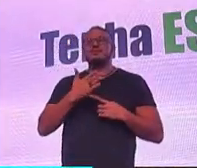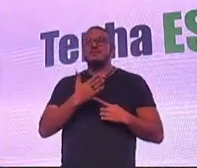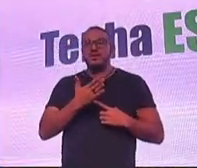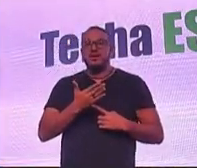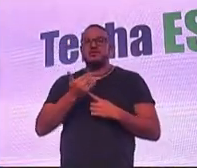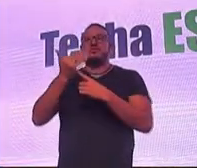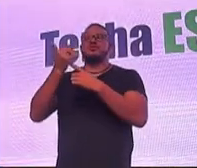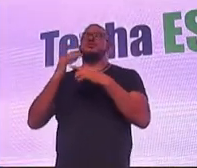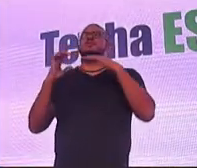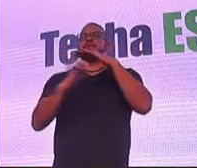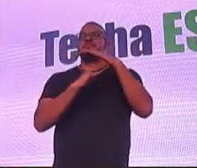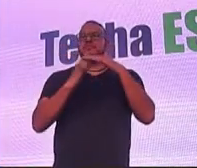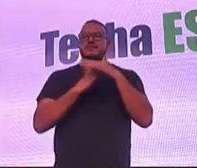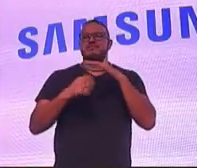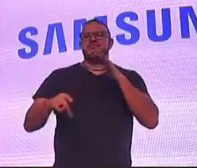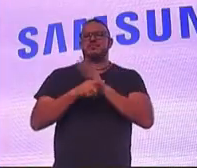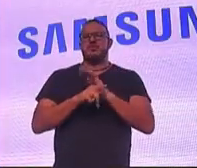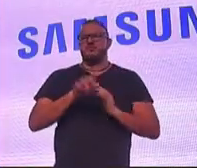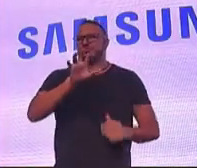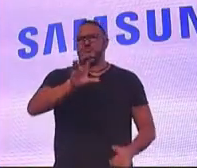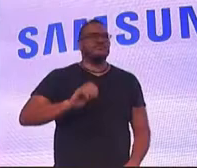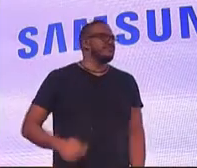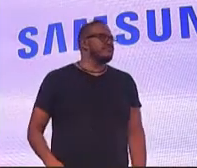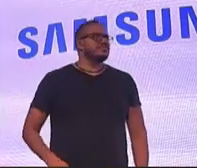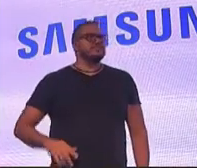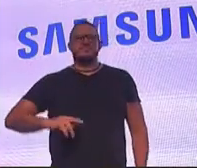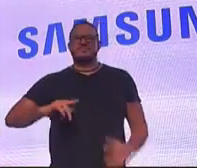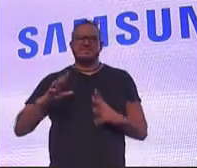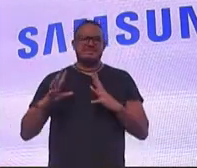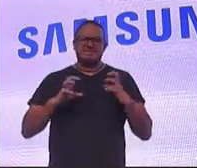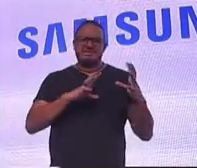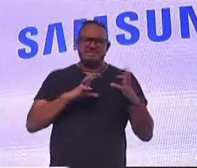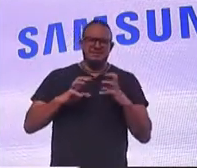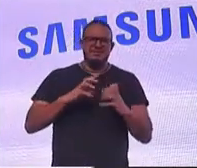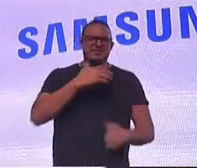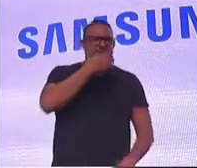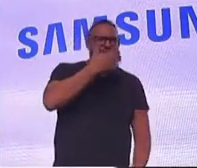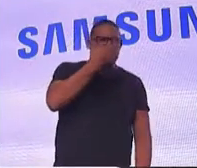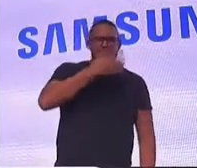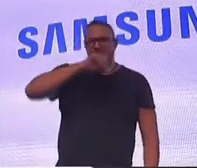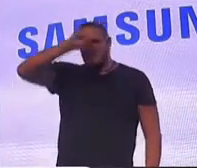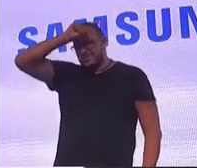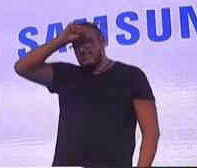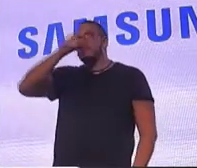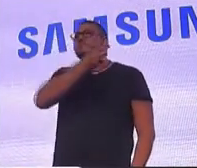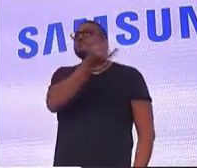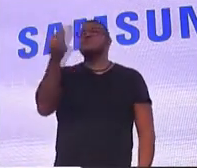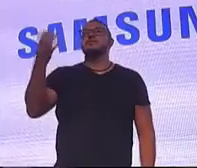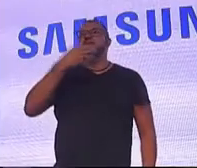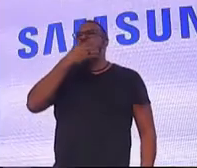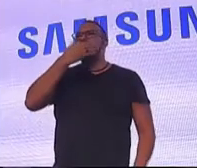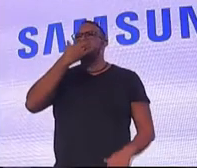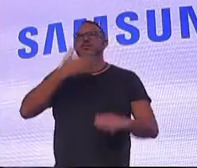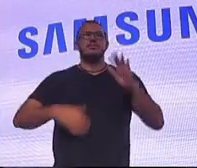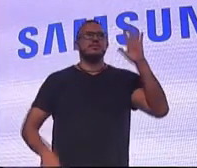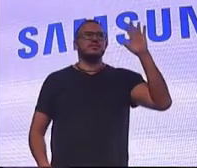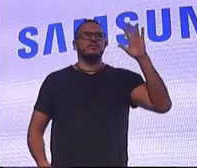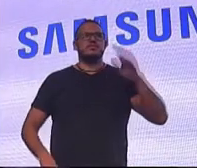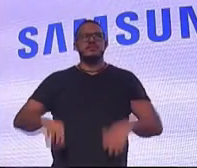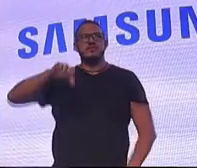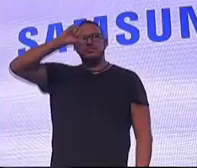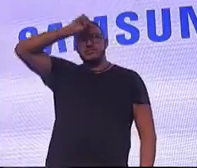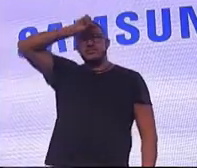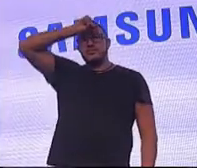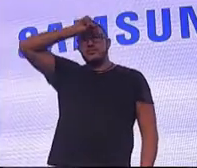que tem estilo próprio. Aquela briga da Apple, da Samsung. Quantos tem iPhone aqui? Levanta a mão, por favor, quem tem iPhone. Quem tem